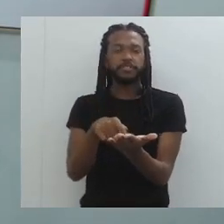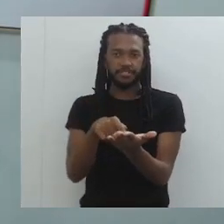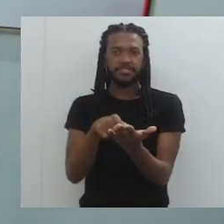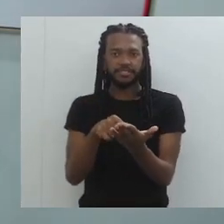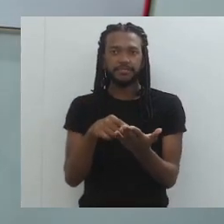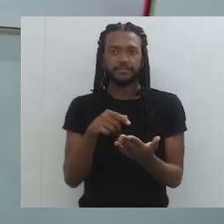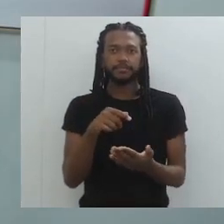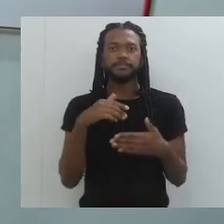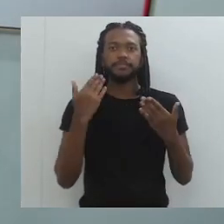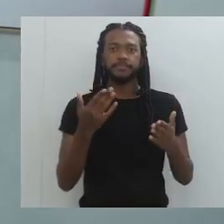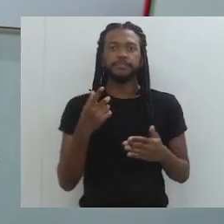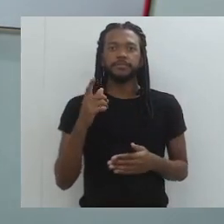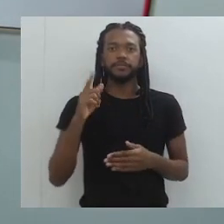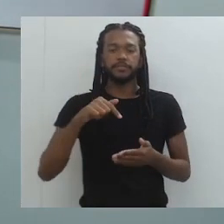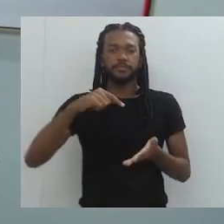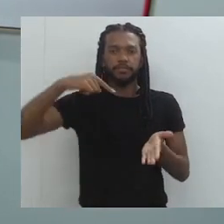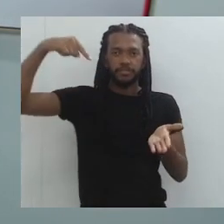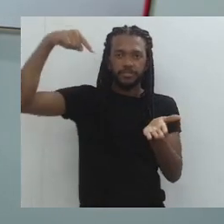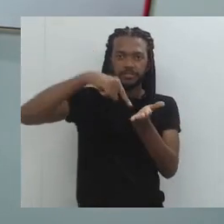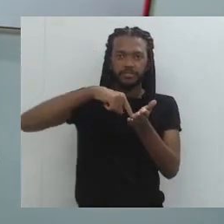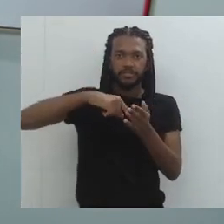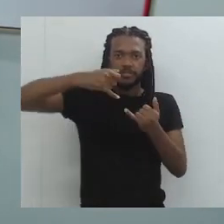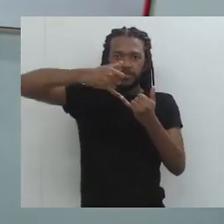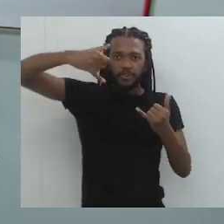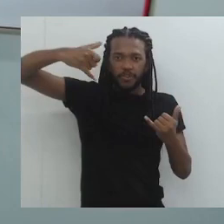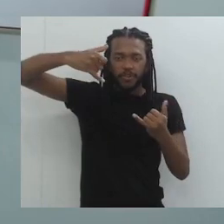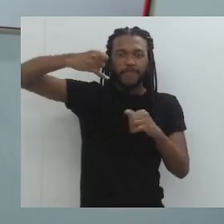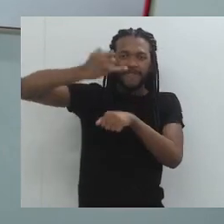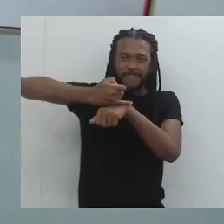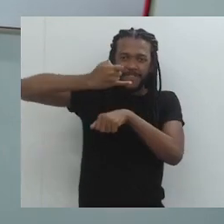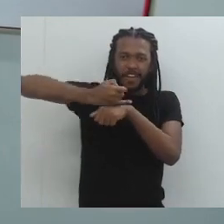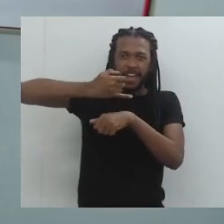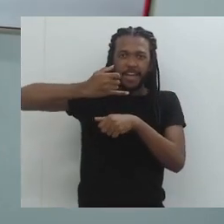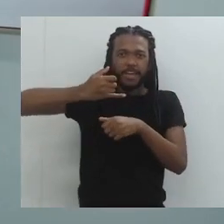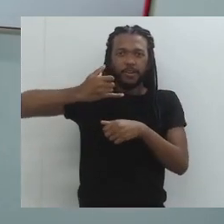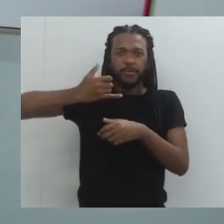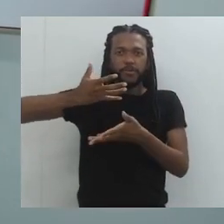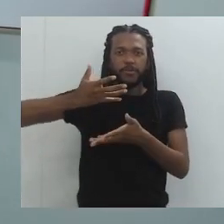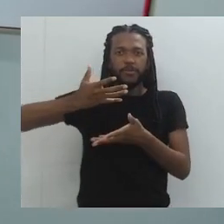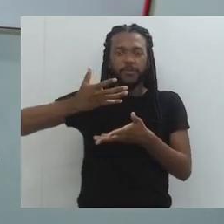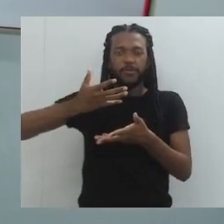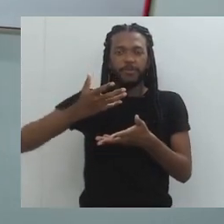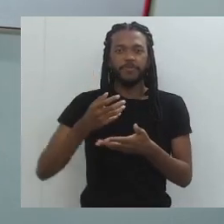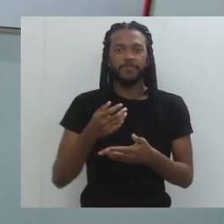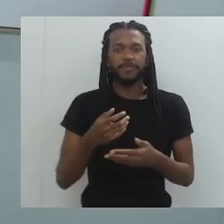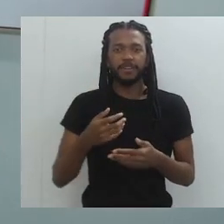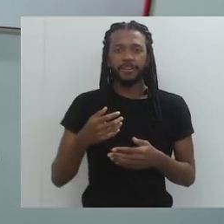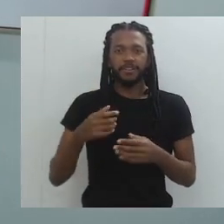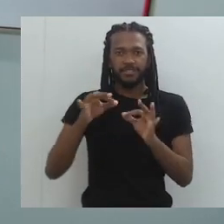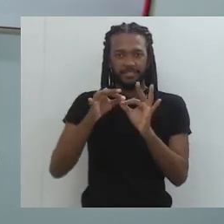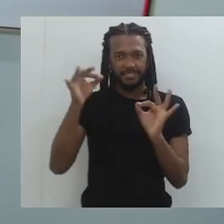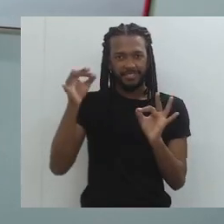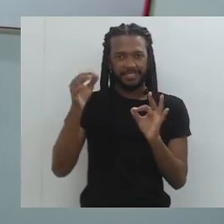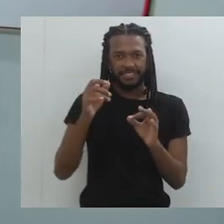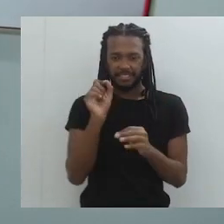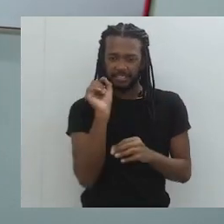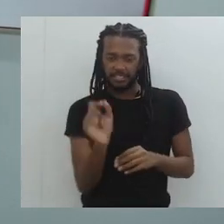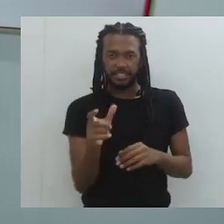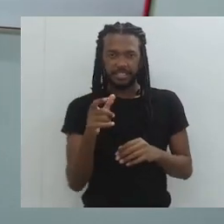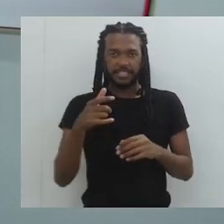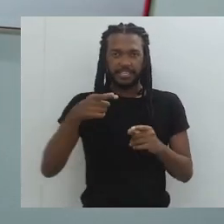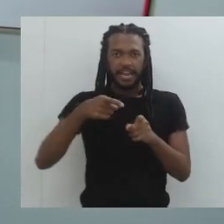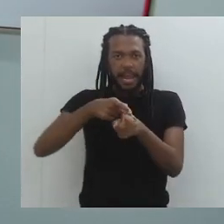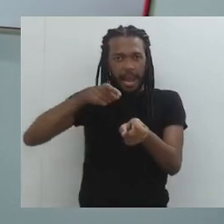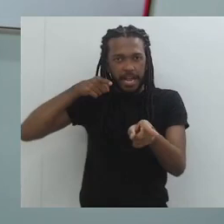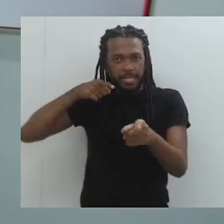porque e o pique, quando vamos dizer assim, o cabo, vamos dizer assim, a